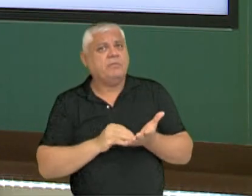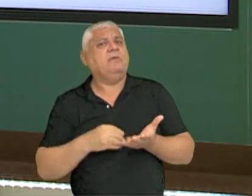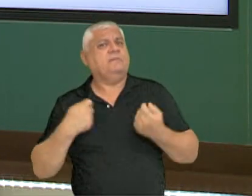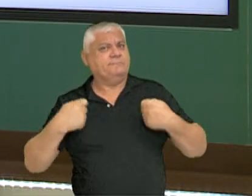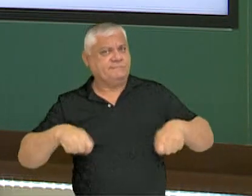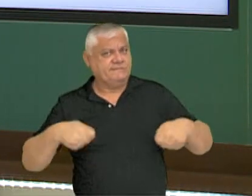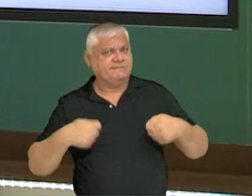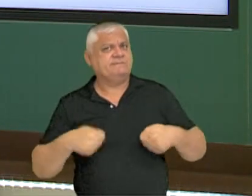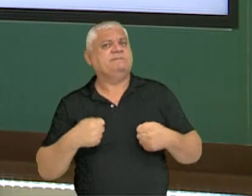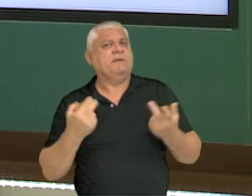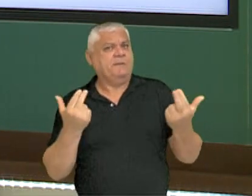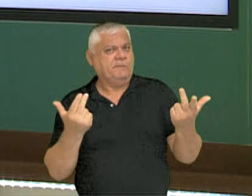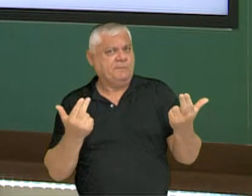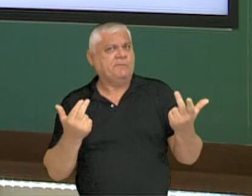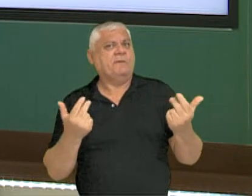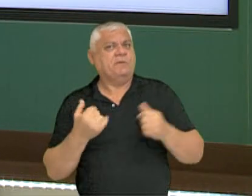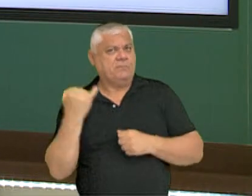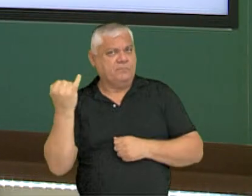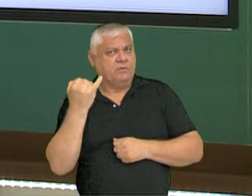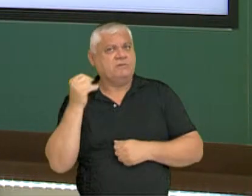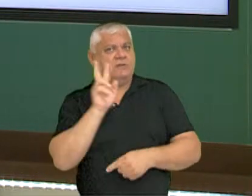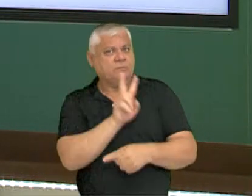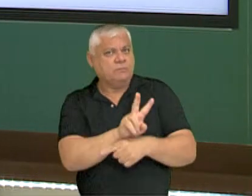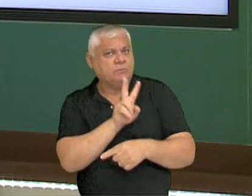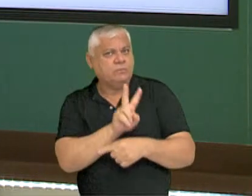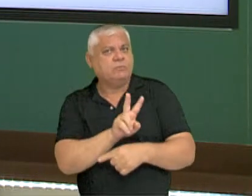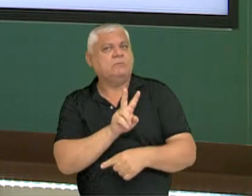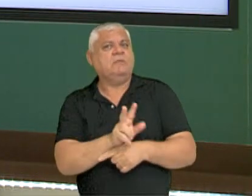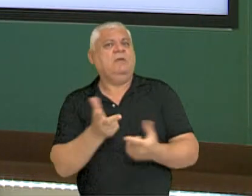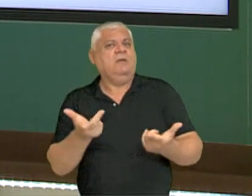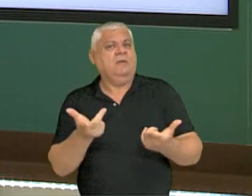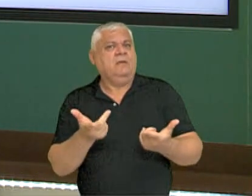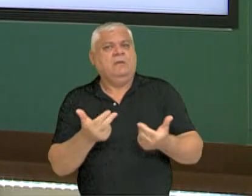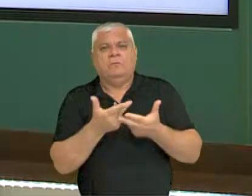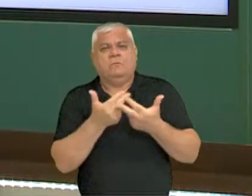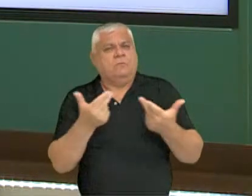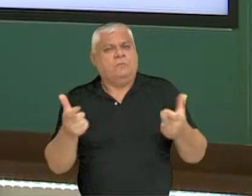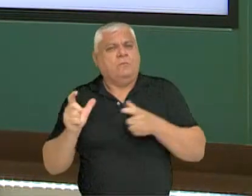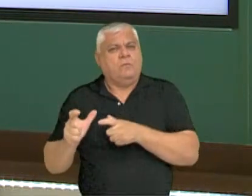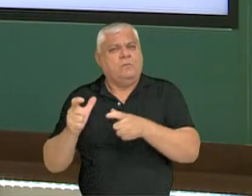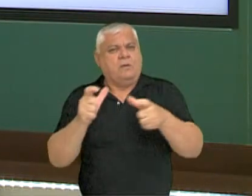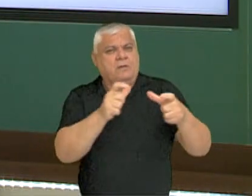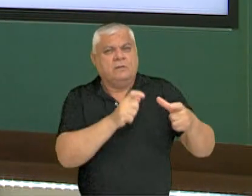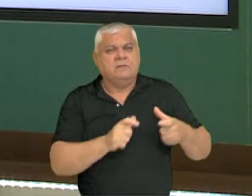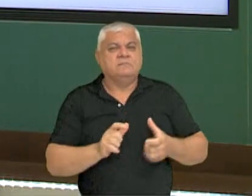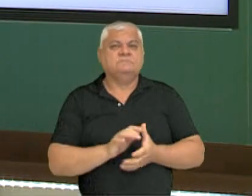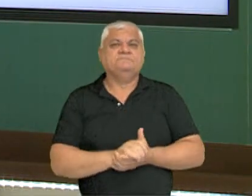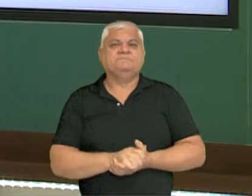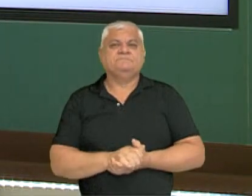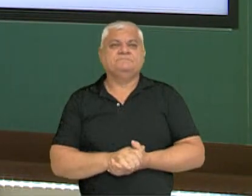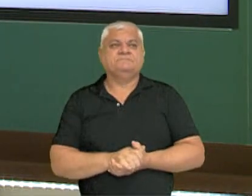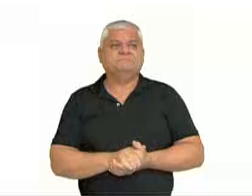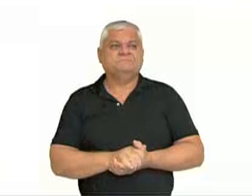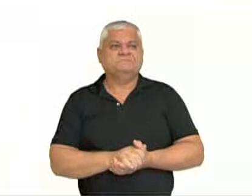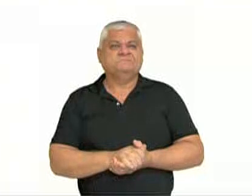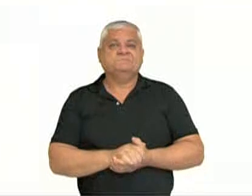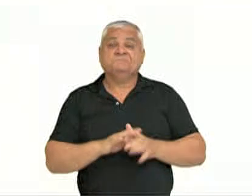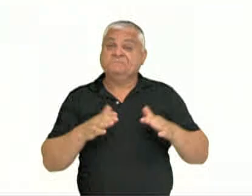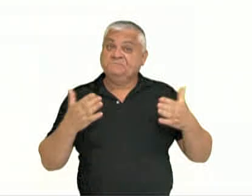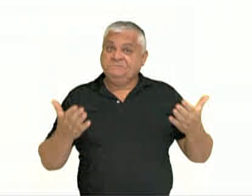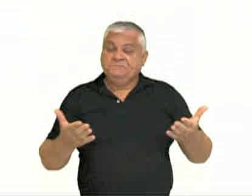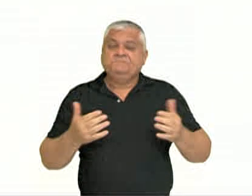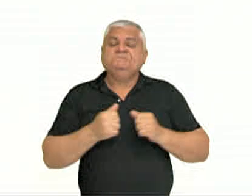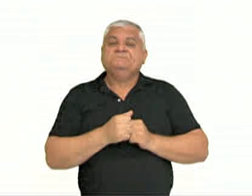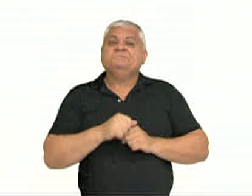aí relacionadas, né, ao cuidado com todos os ambientes que nós frequentamos, certo? A partir disso, então,